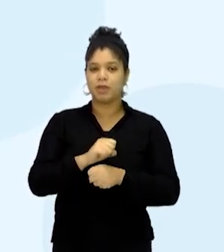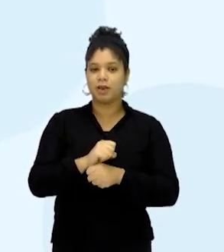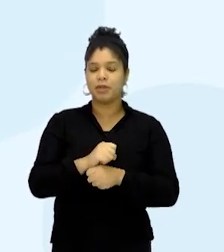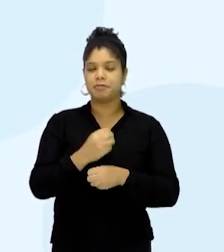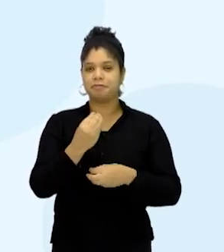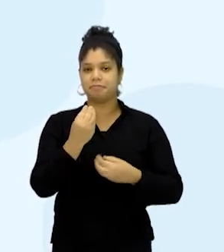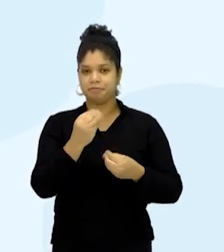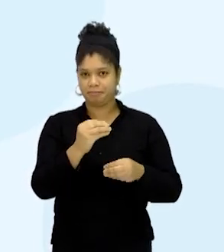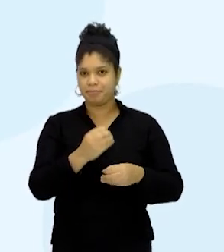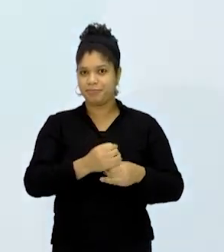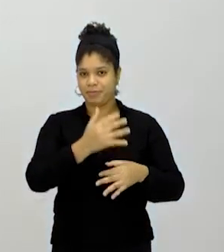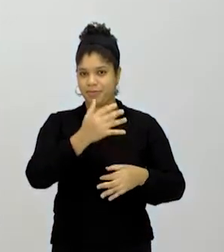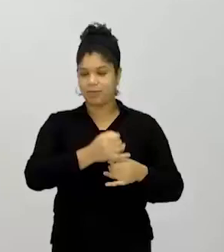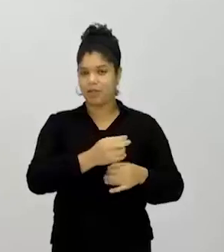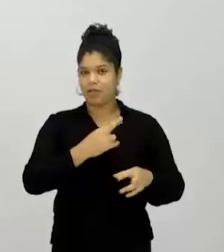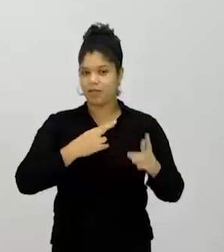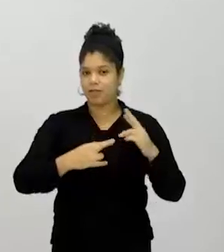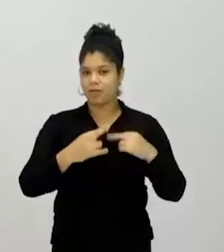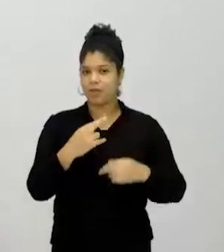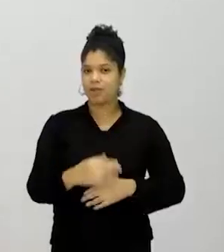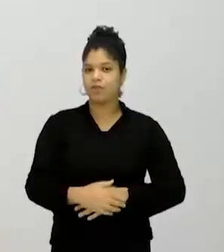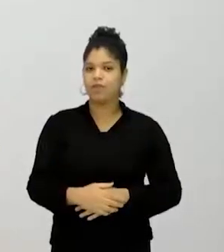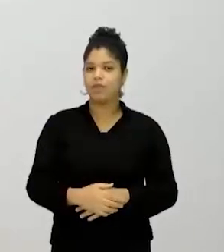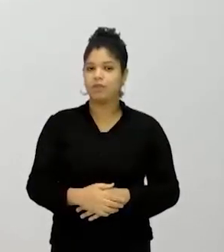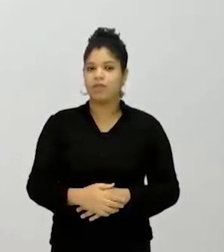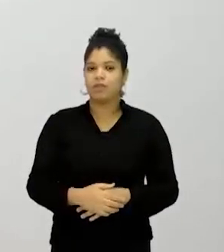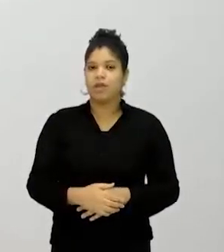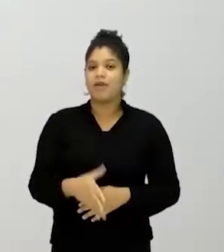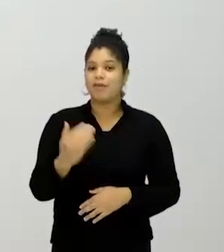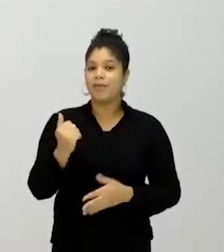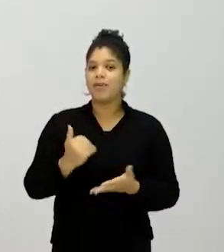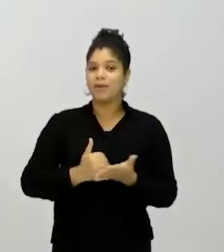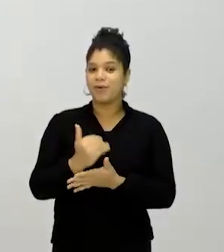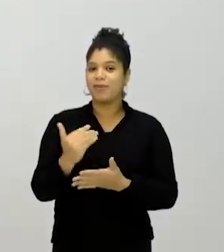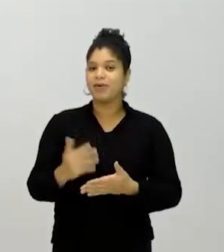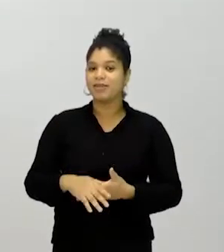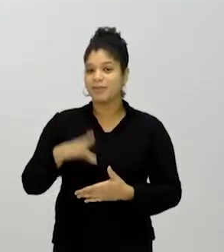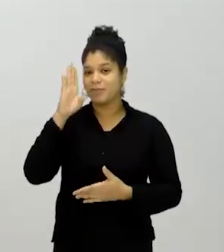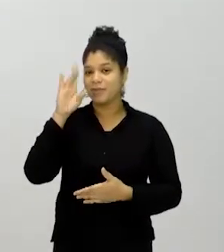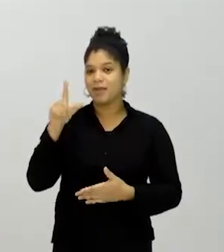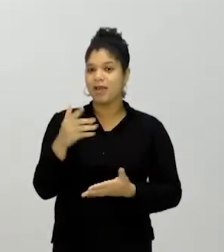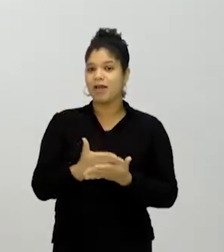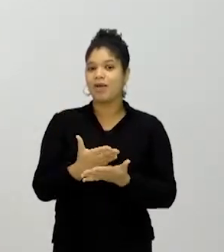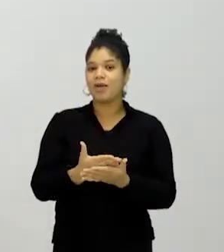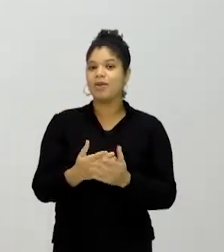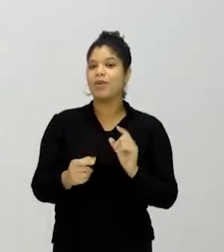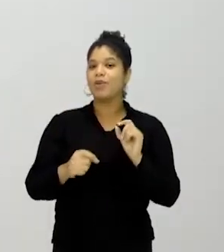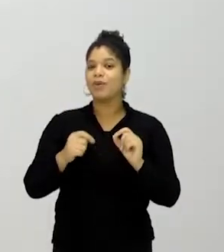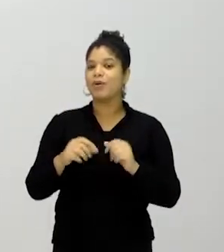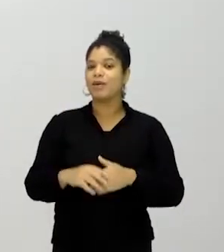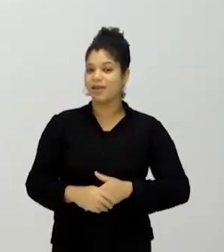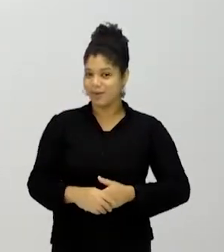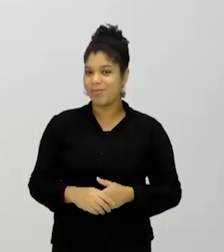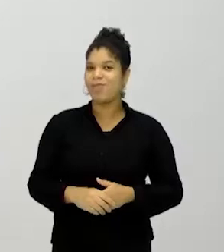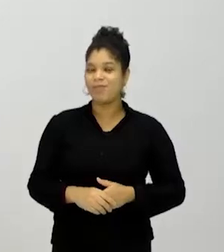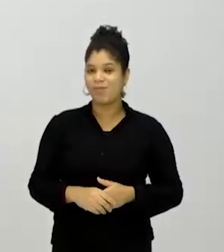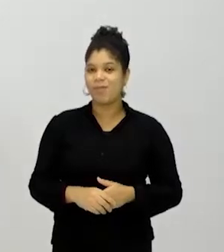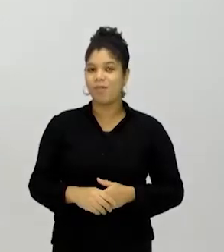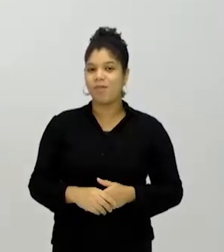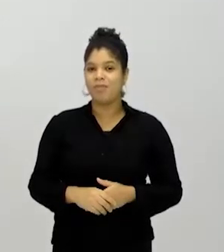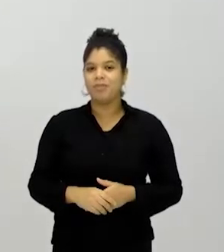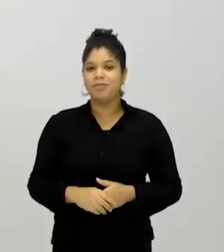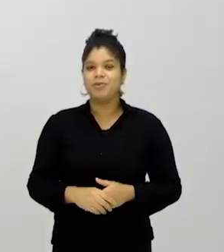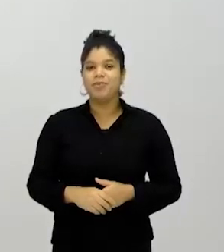chegam, nós vamos começar agora a parte principal da aula, porque hoje